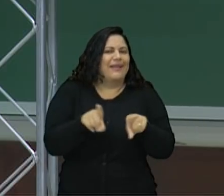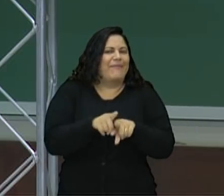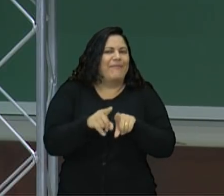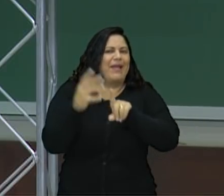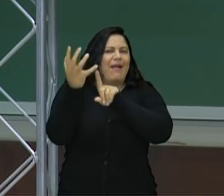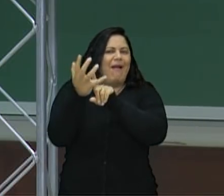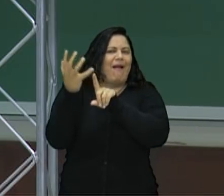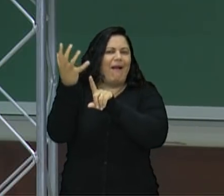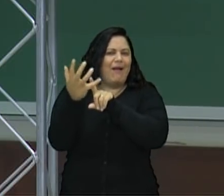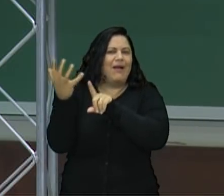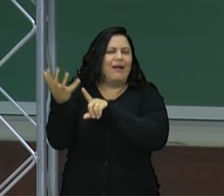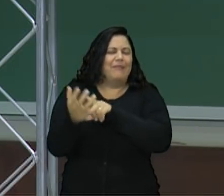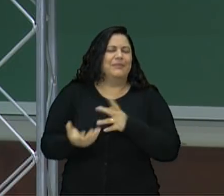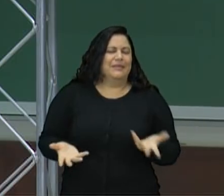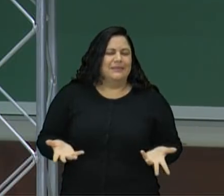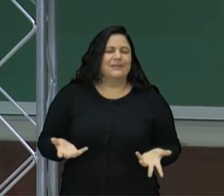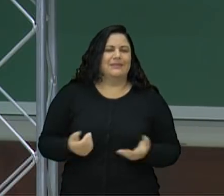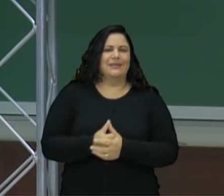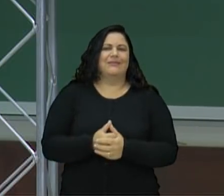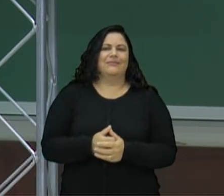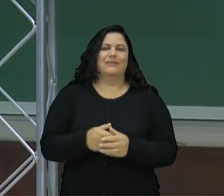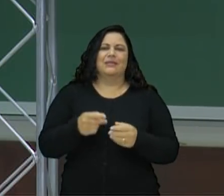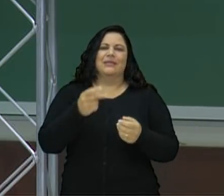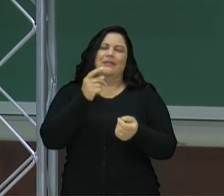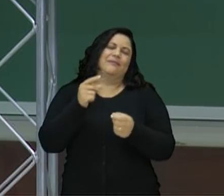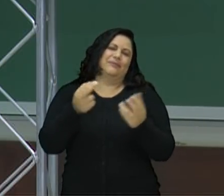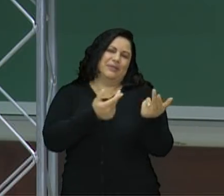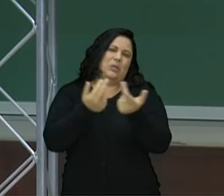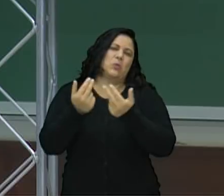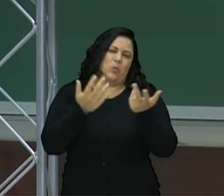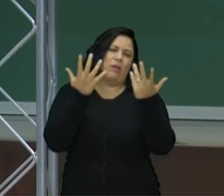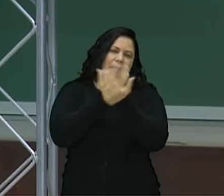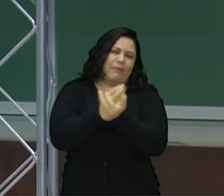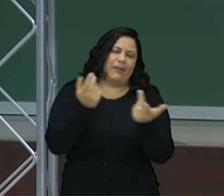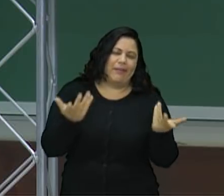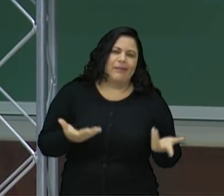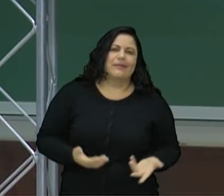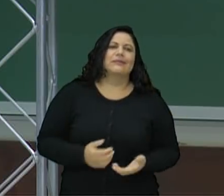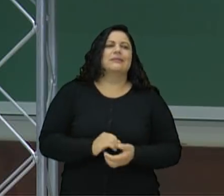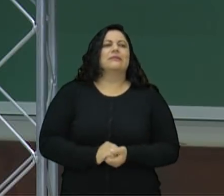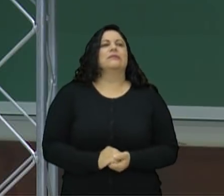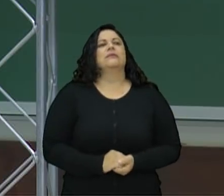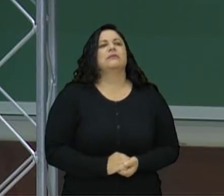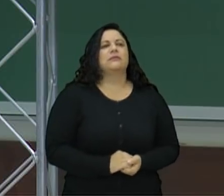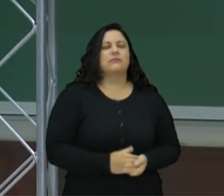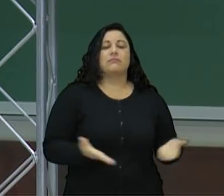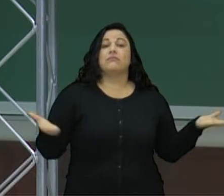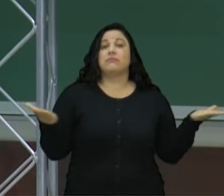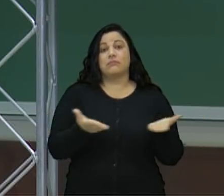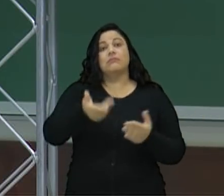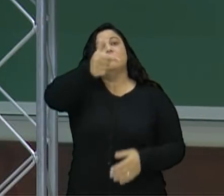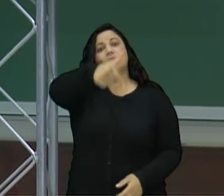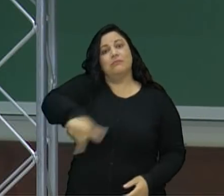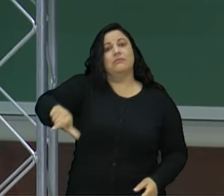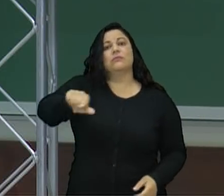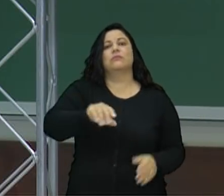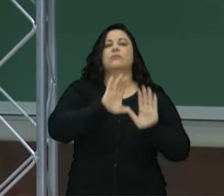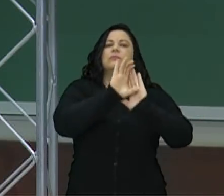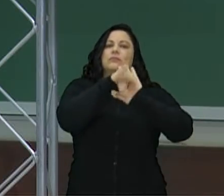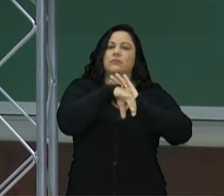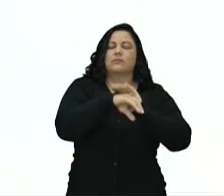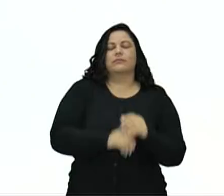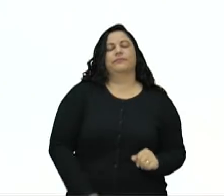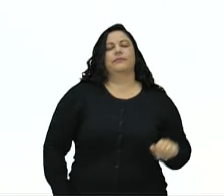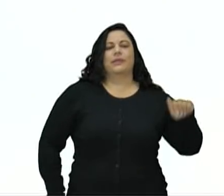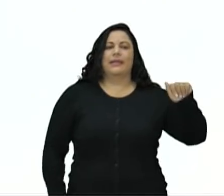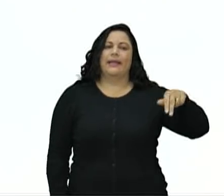do consumismo, aos apelos da ditadura da beleza? Agora a gente vai retomar novamente o conceito de anáfora e